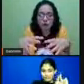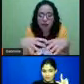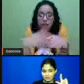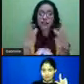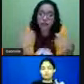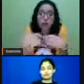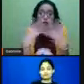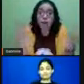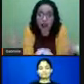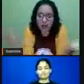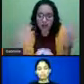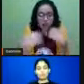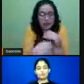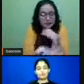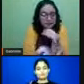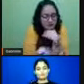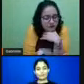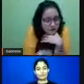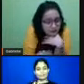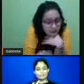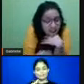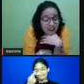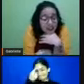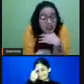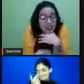ser algo didático, muito prático, né?